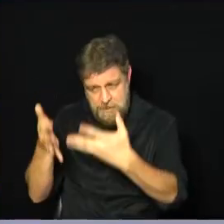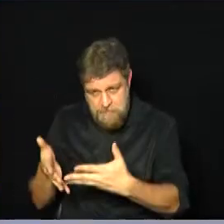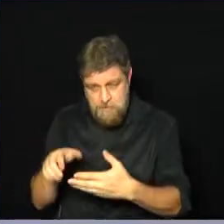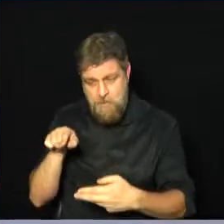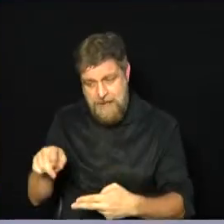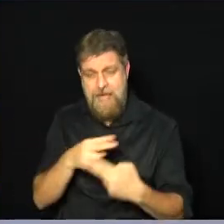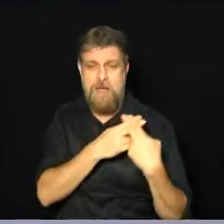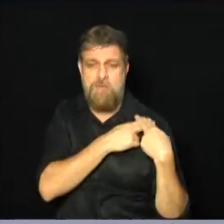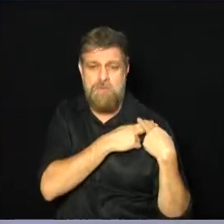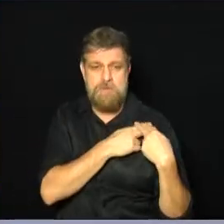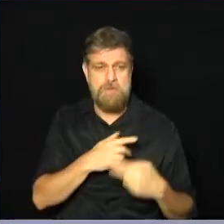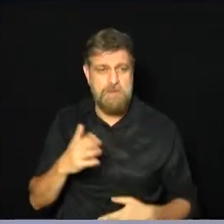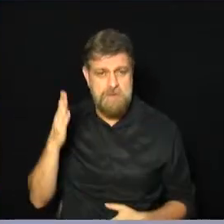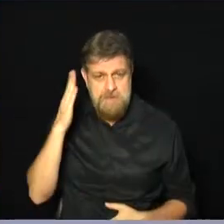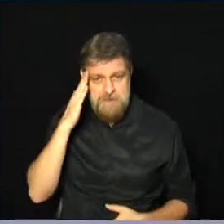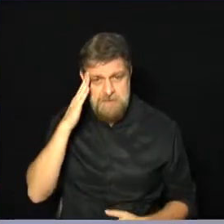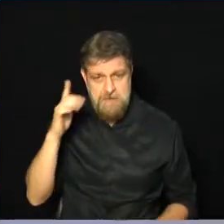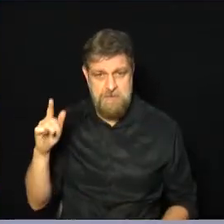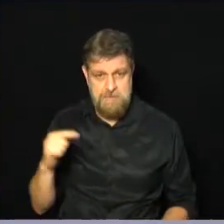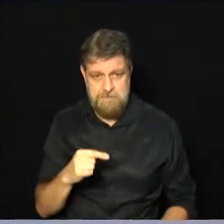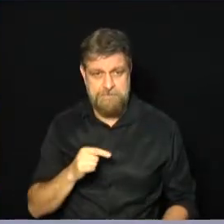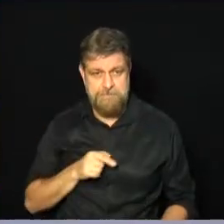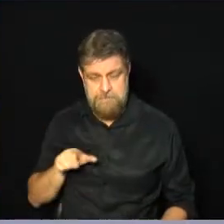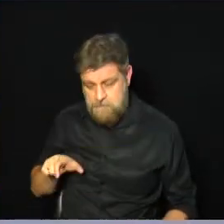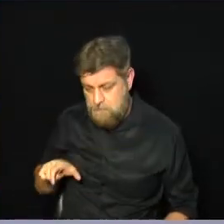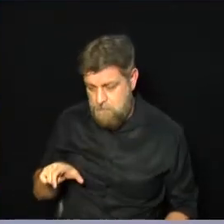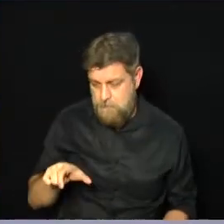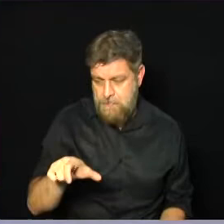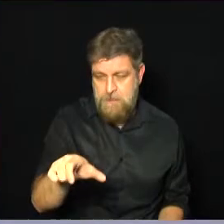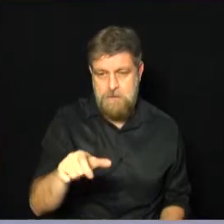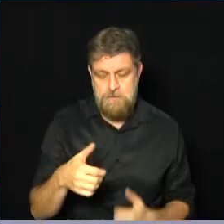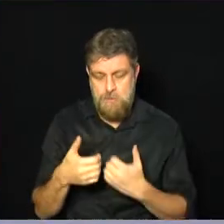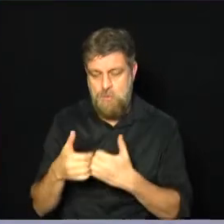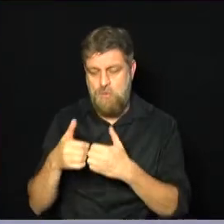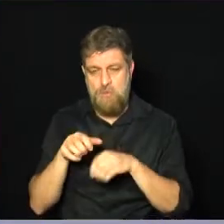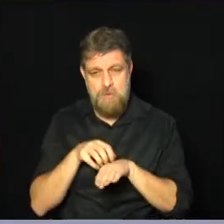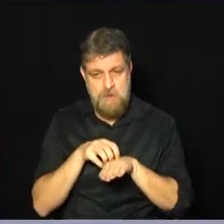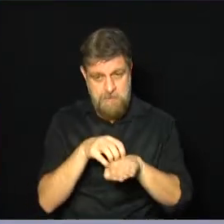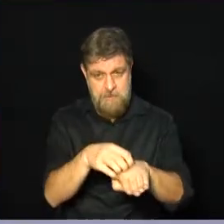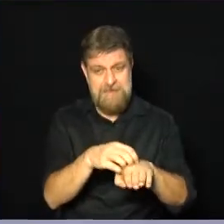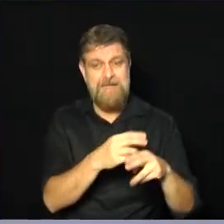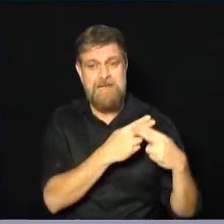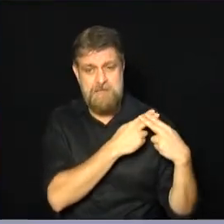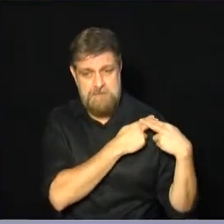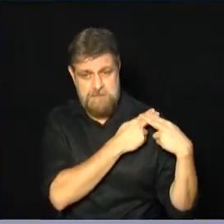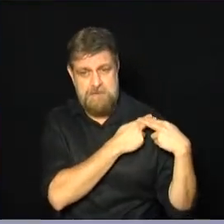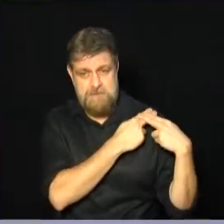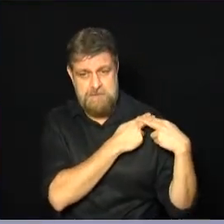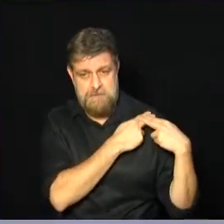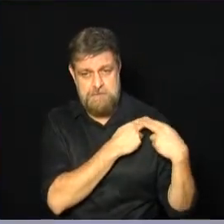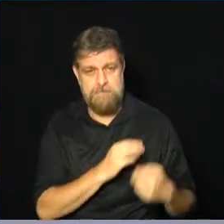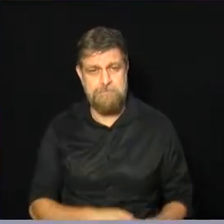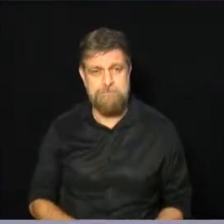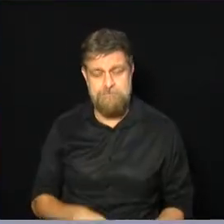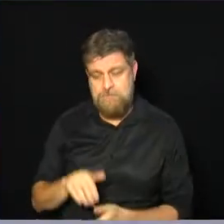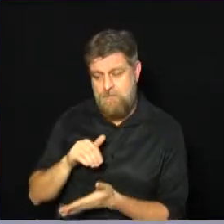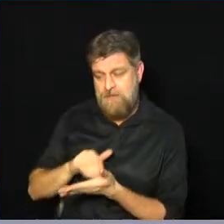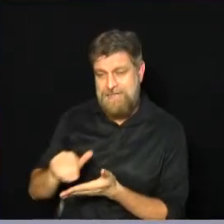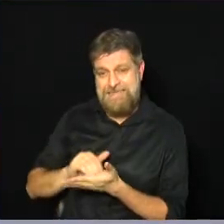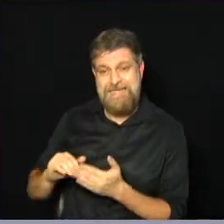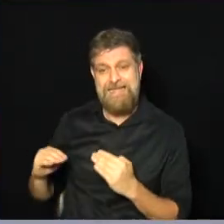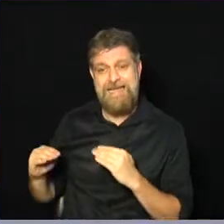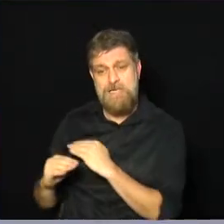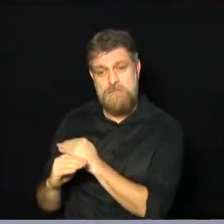E é claro que a operacionalização dos corredores, com os ônibus, etc., é uma atribuição lá da Secretaria de